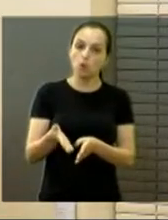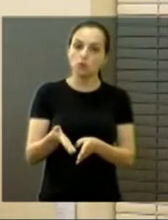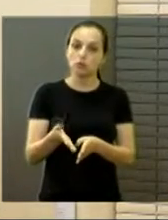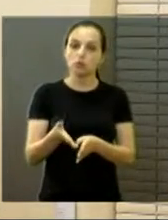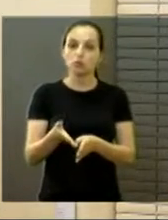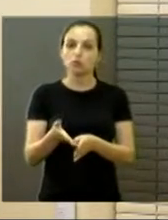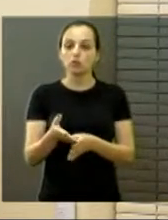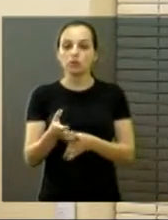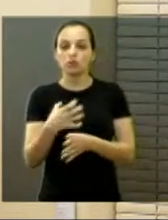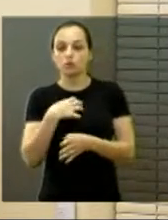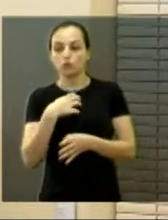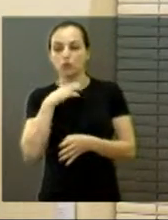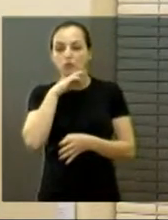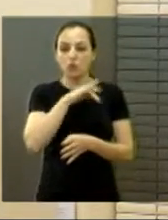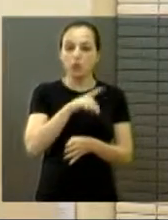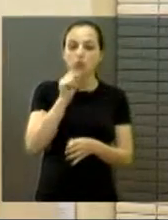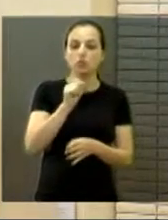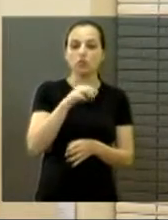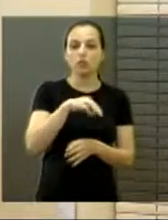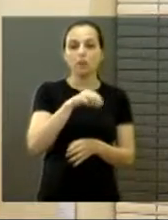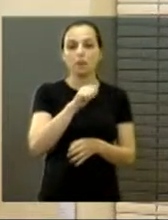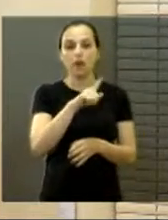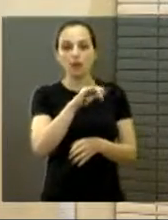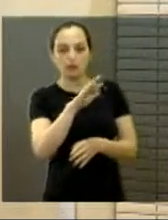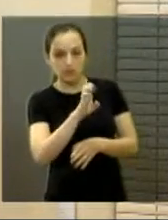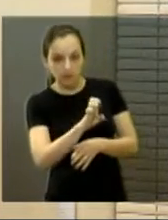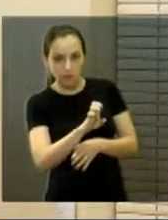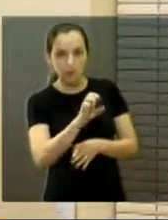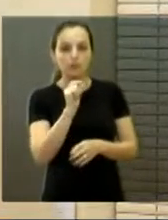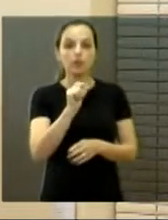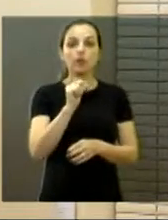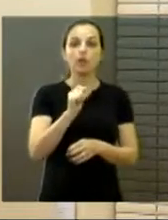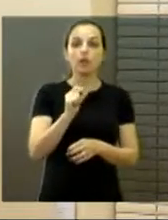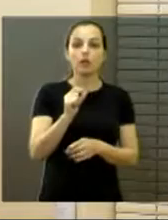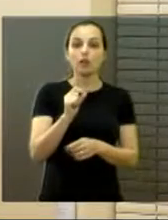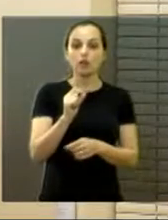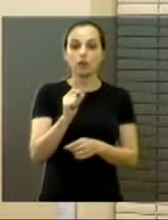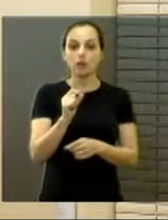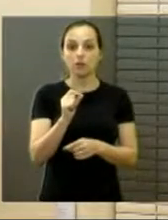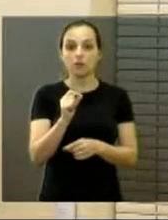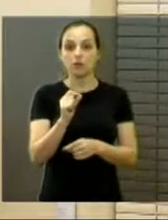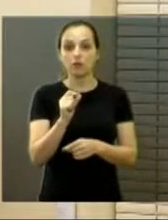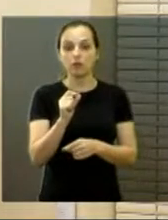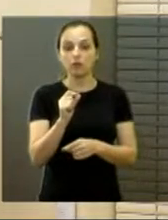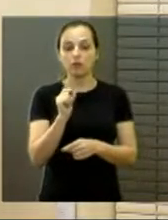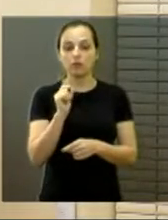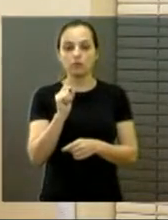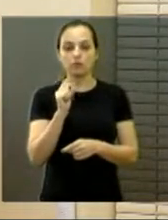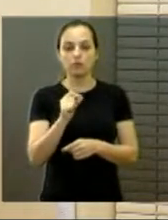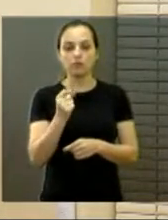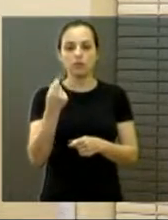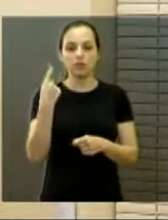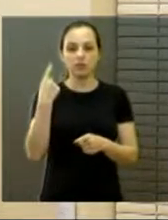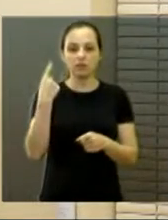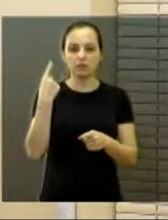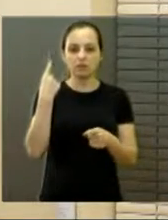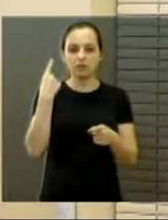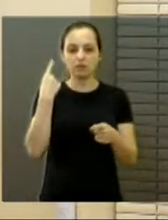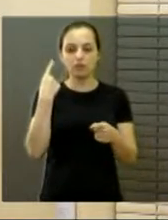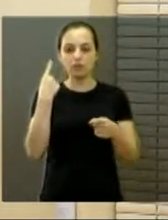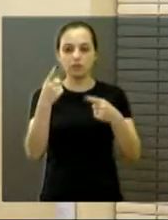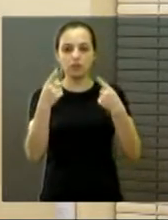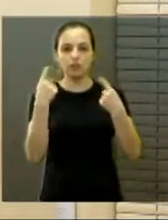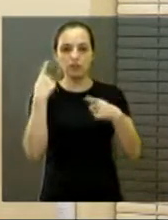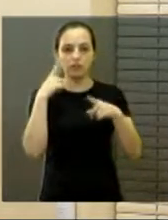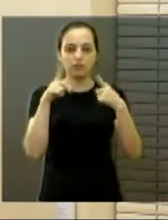situação, de que a Madre Superiora, confundindo os Chicos, que teriam entrado em contato lá, porque aqui no nosso caso